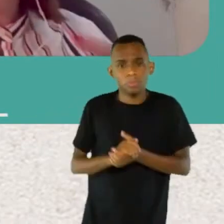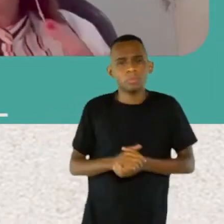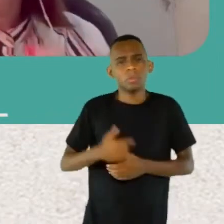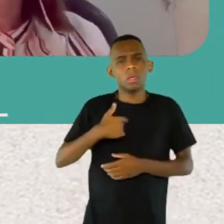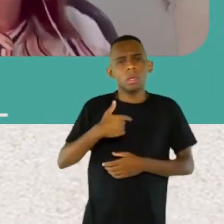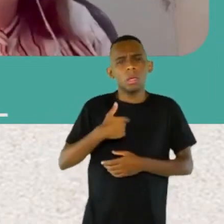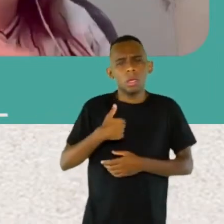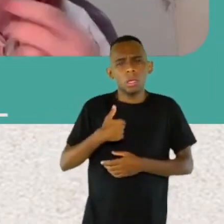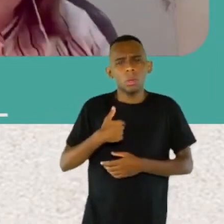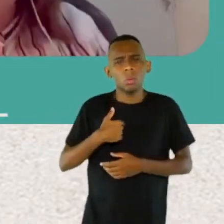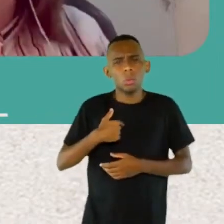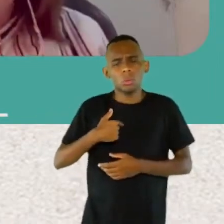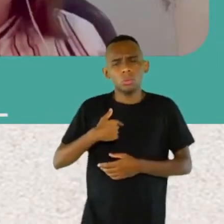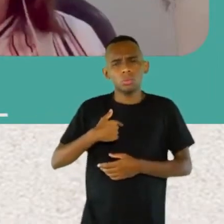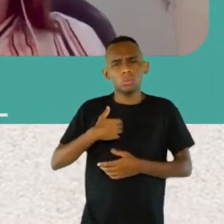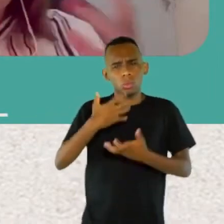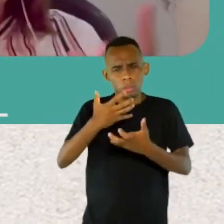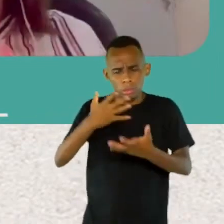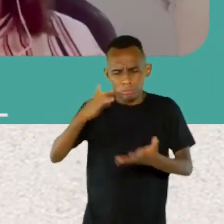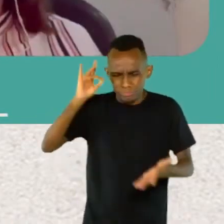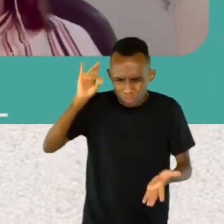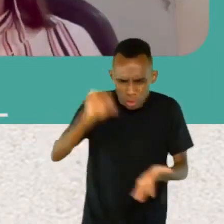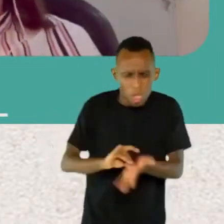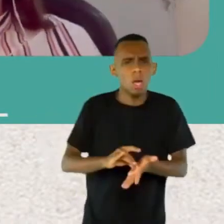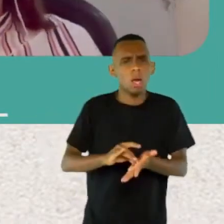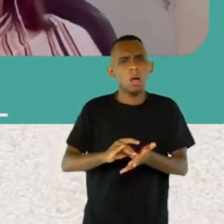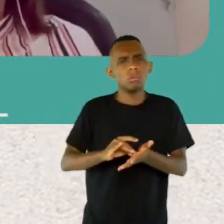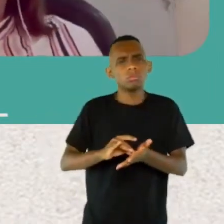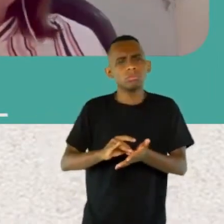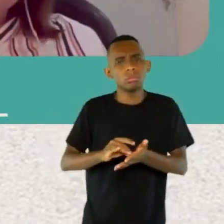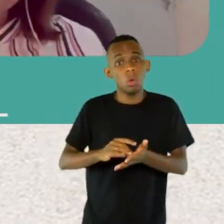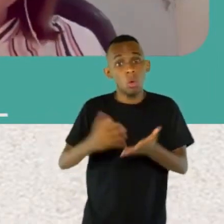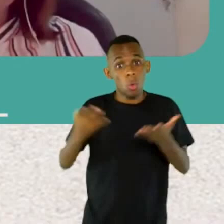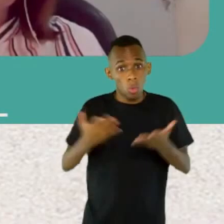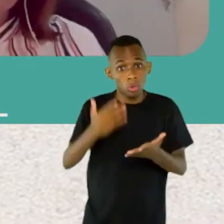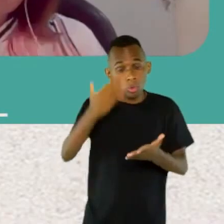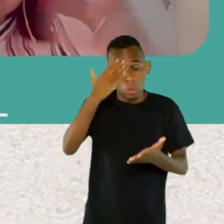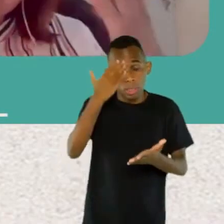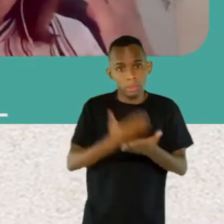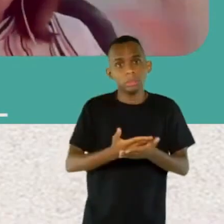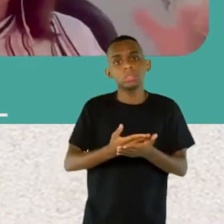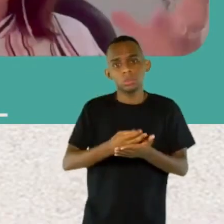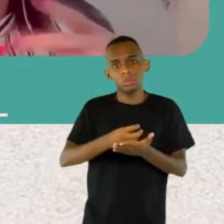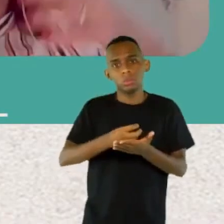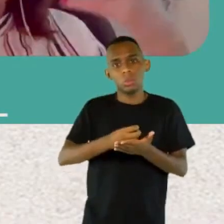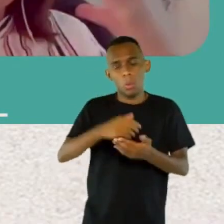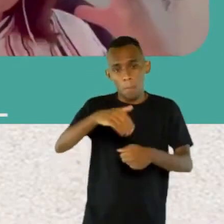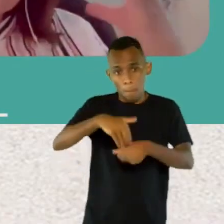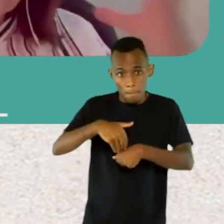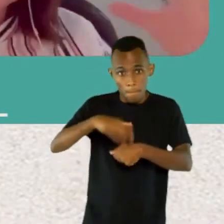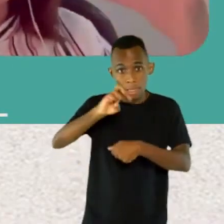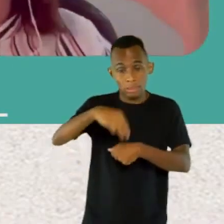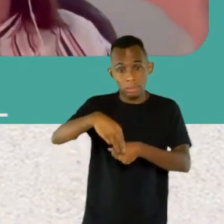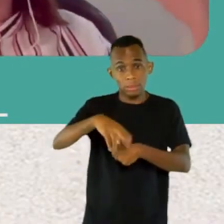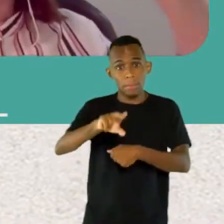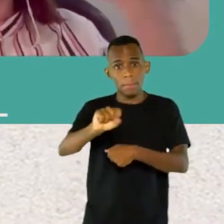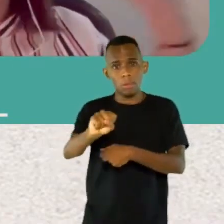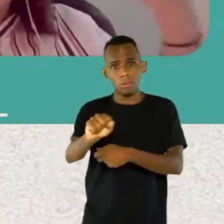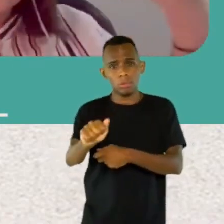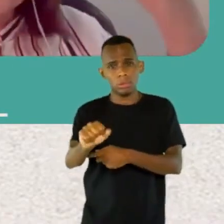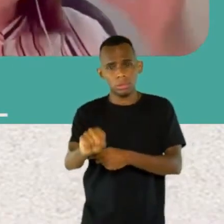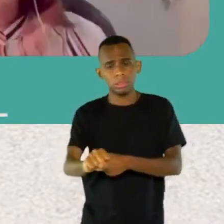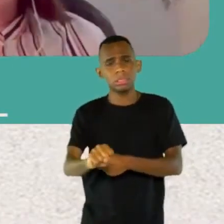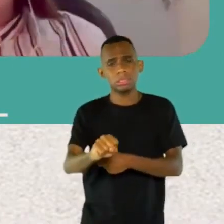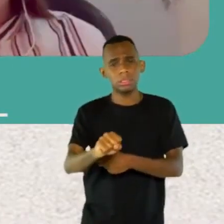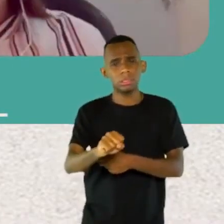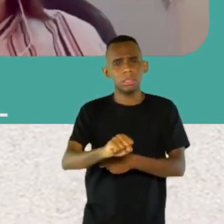realista, eu achava que tudo era trabalho árduo. Hoje eu acredito muito nas musas, e eu devo agradecer muito às musas.